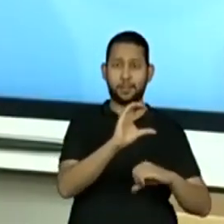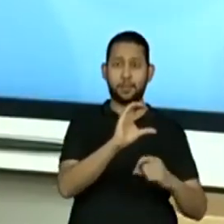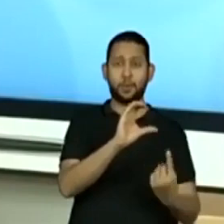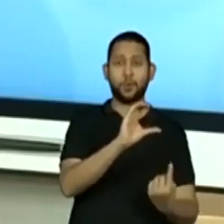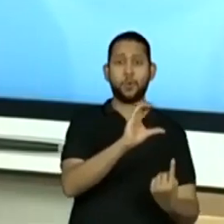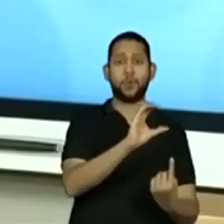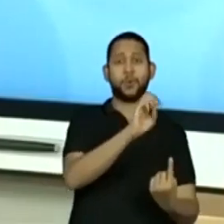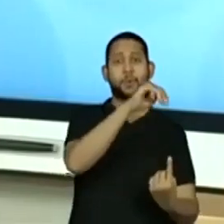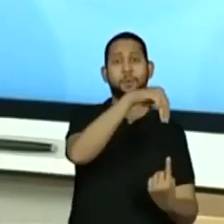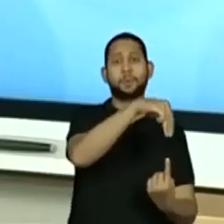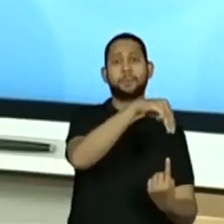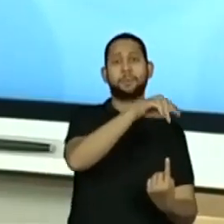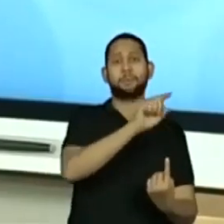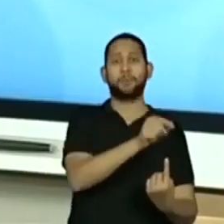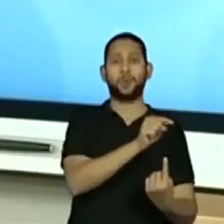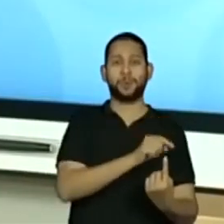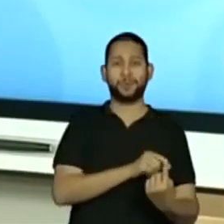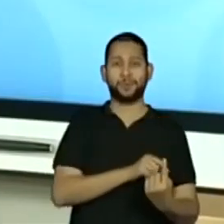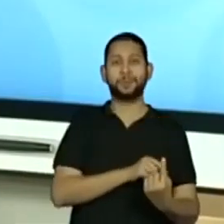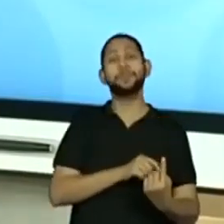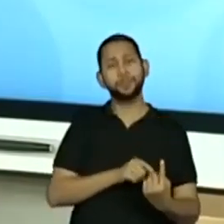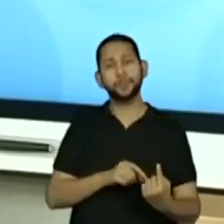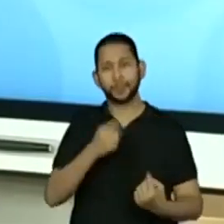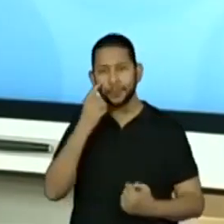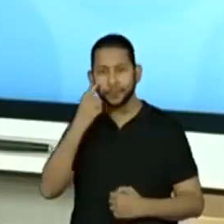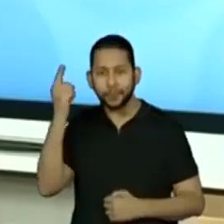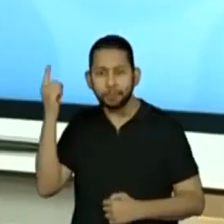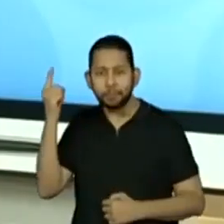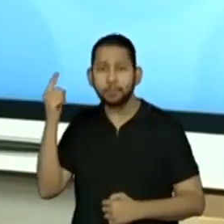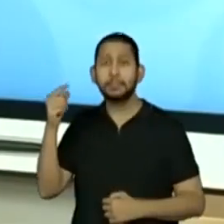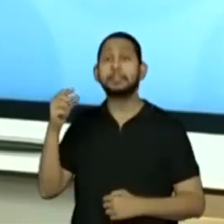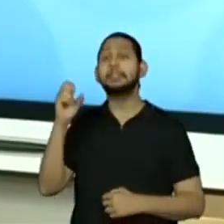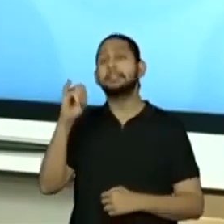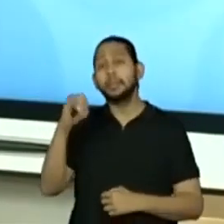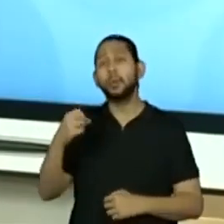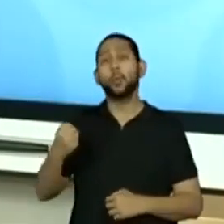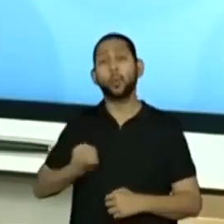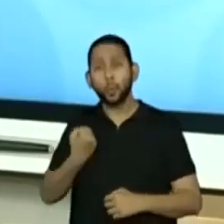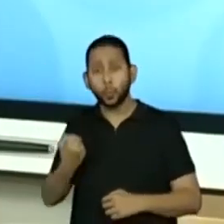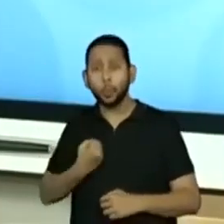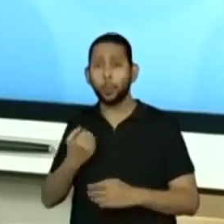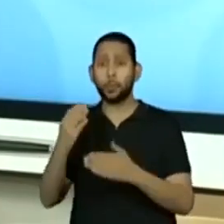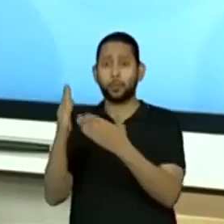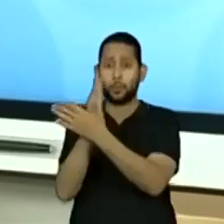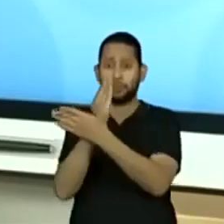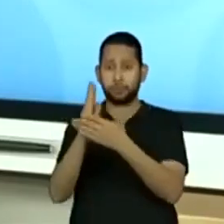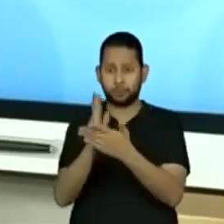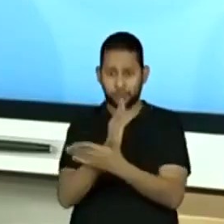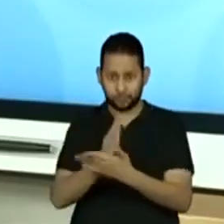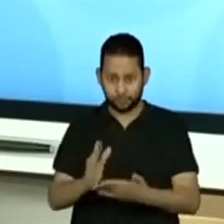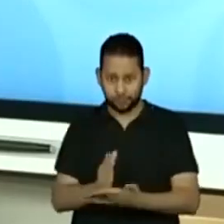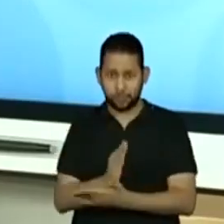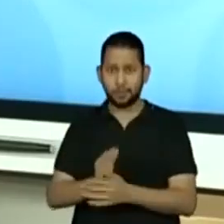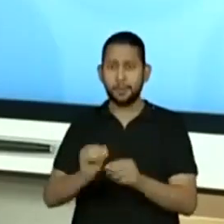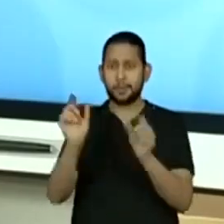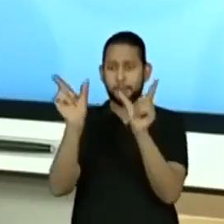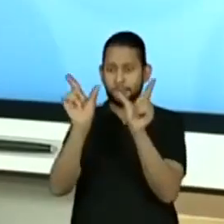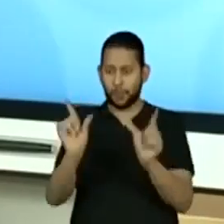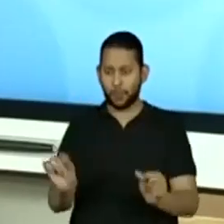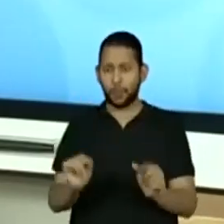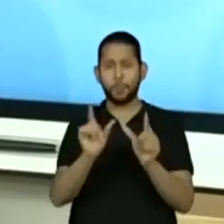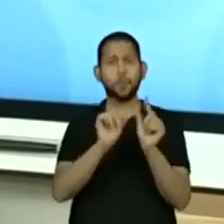que eu tenho, olha só, quando eu vou decompor esse meu número, e tem várias formas de decompor, pode ser